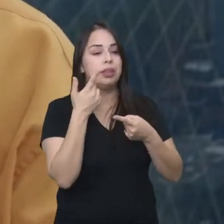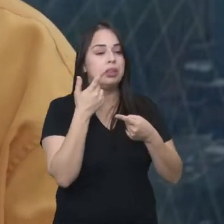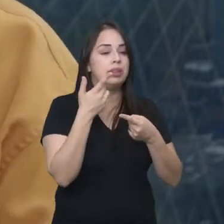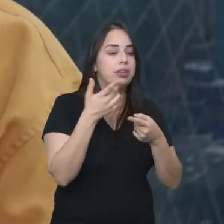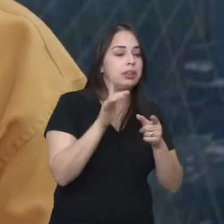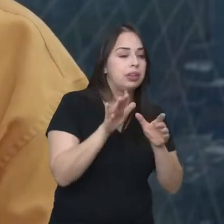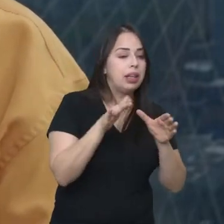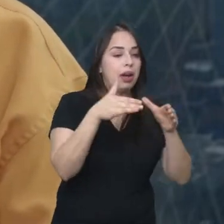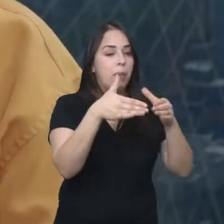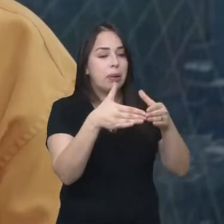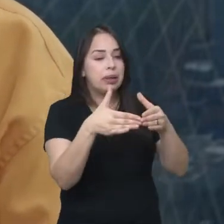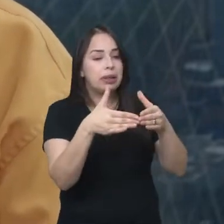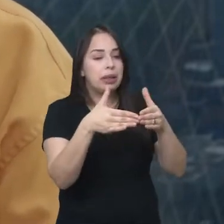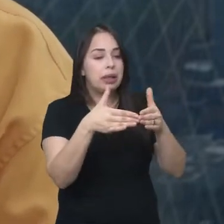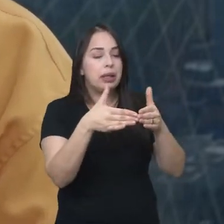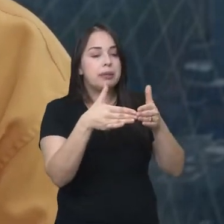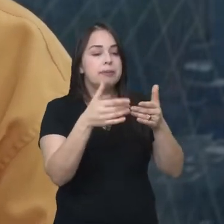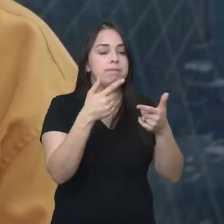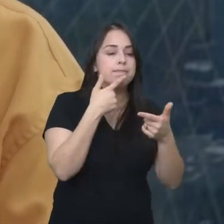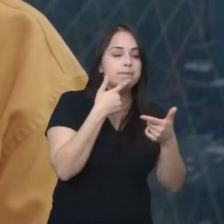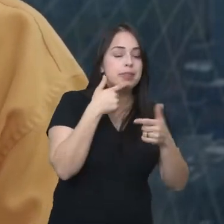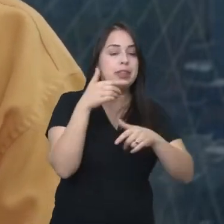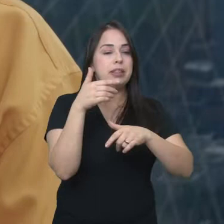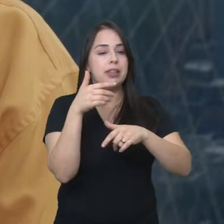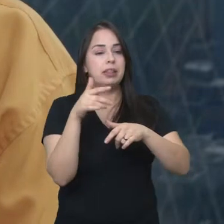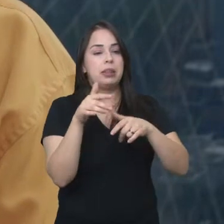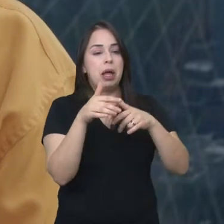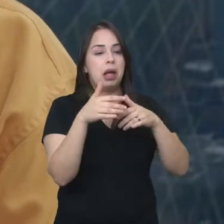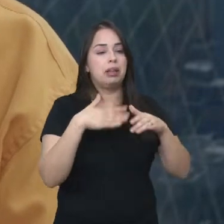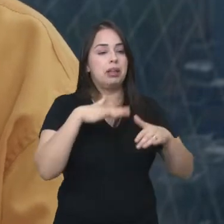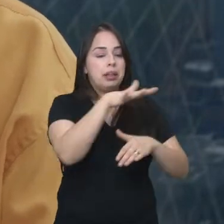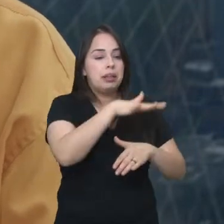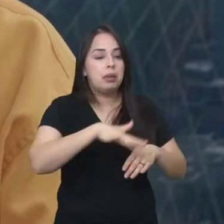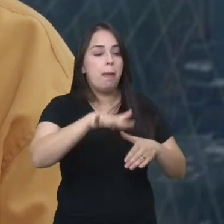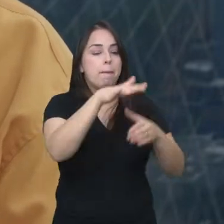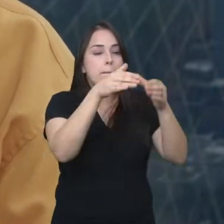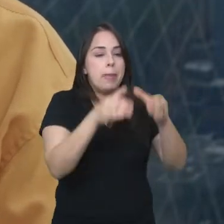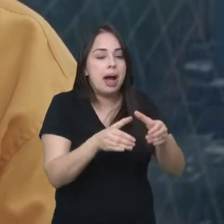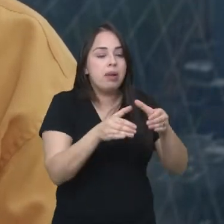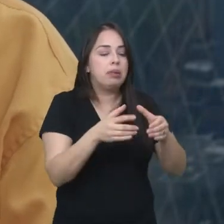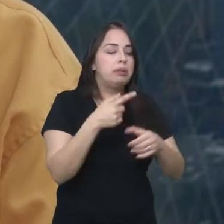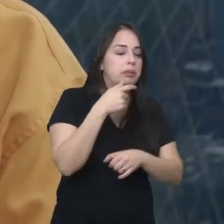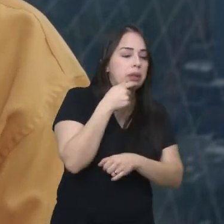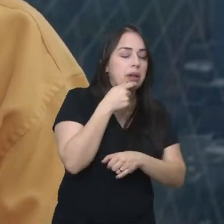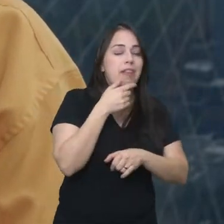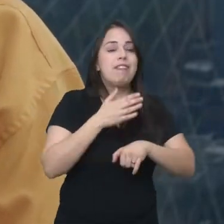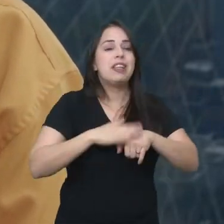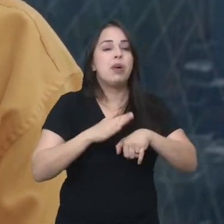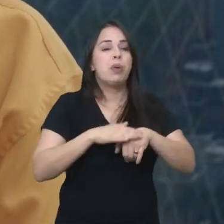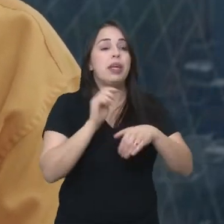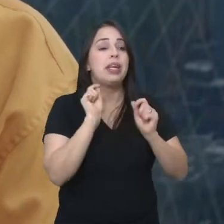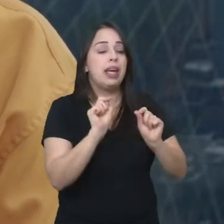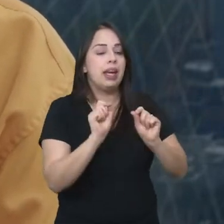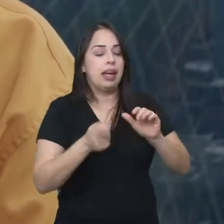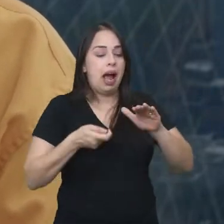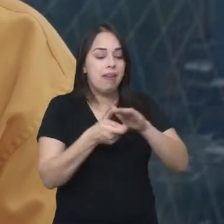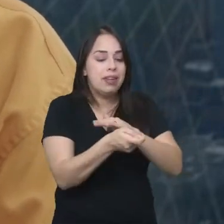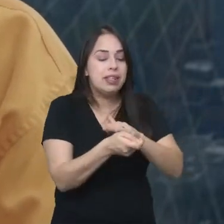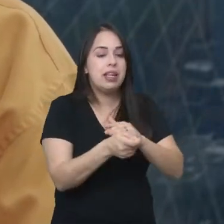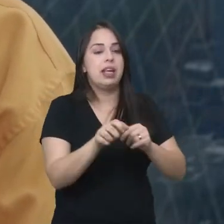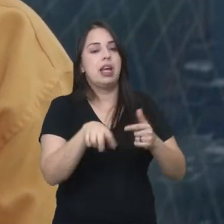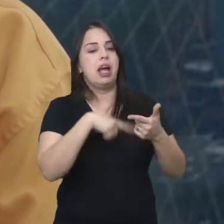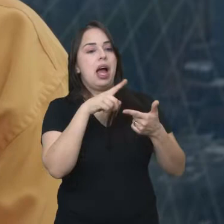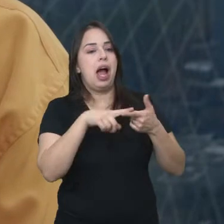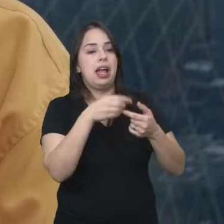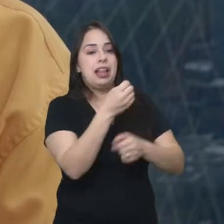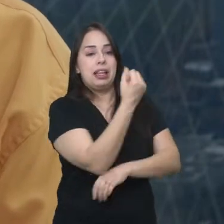suas comunidades, o que precisa ser investido. Às vezes um playground ali, às vezes a questão da rua, como que ela tem que ser arborizada para